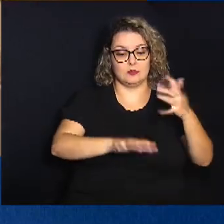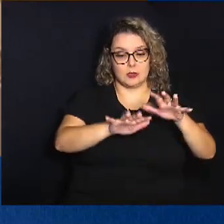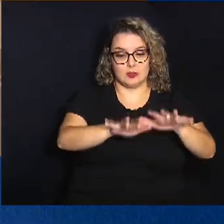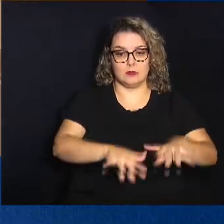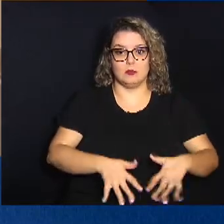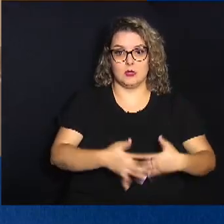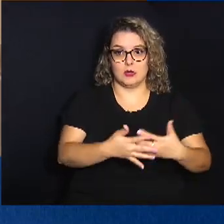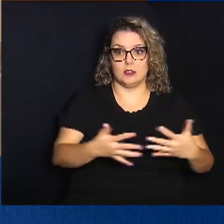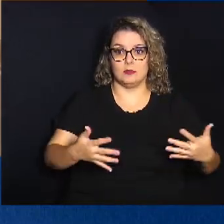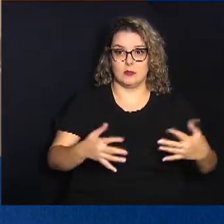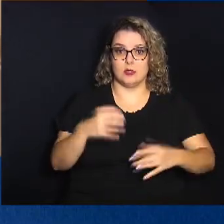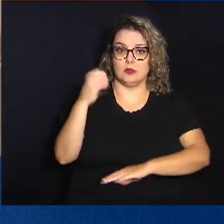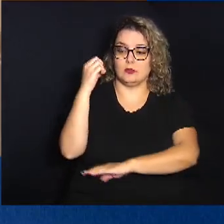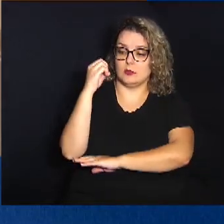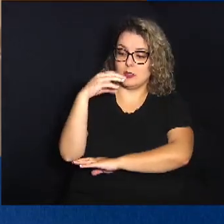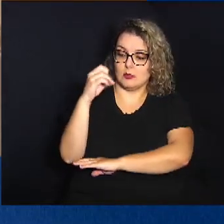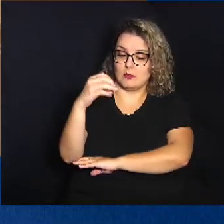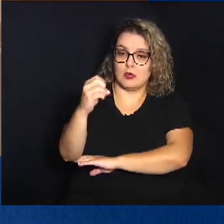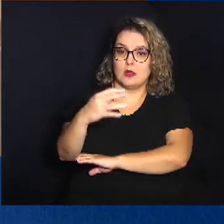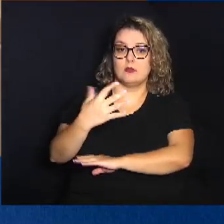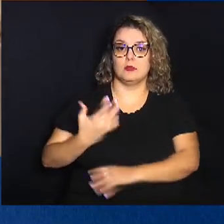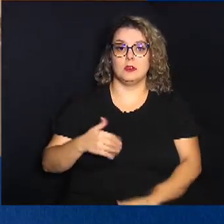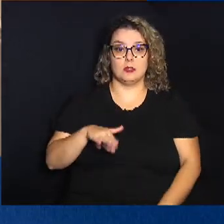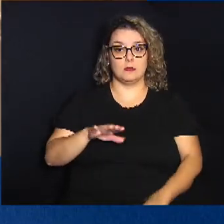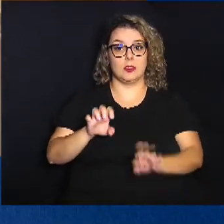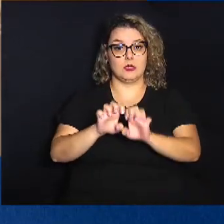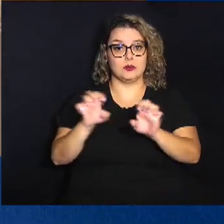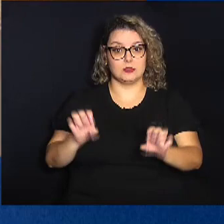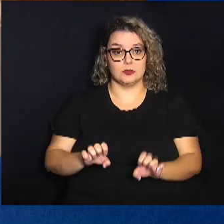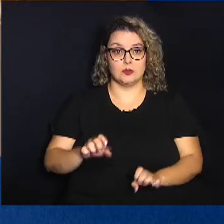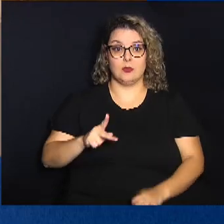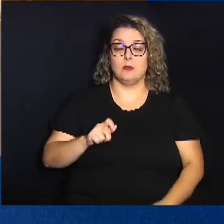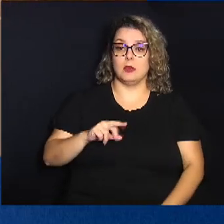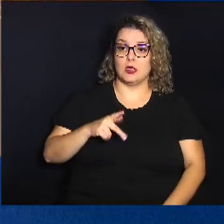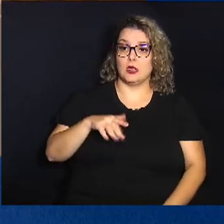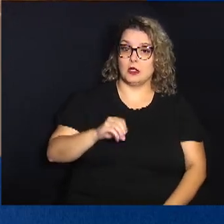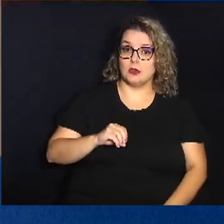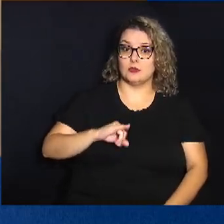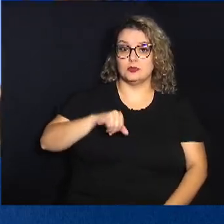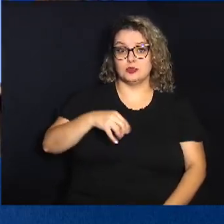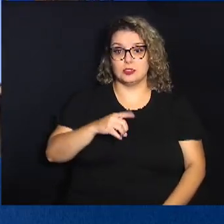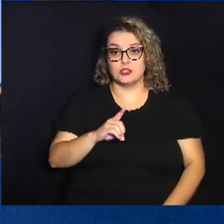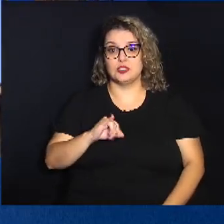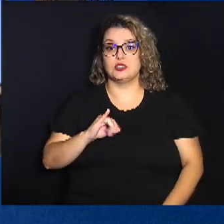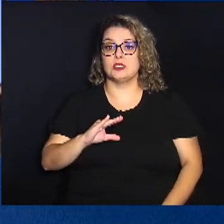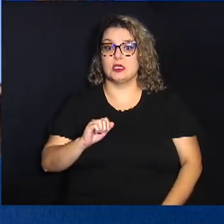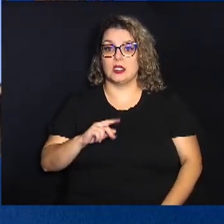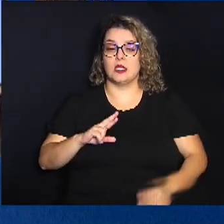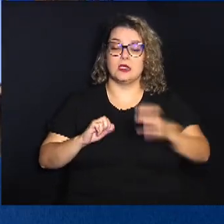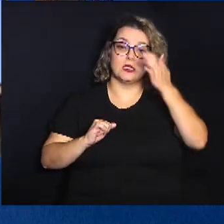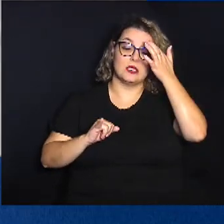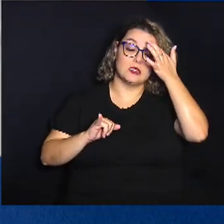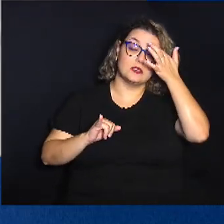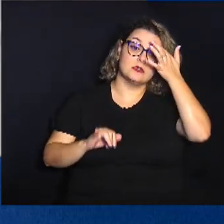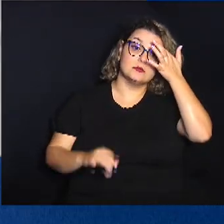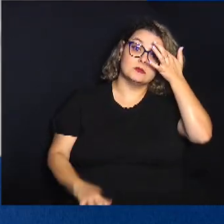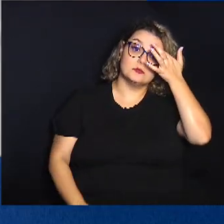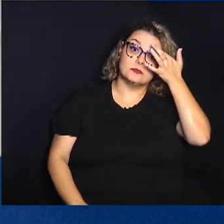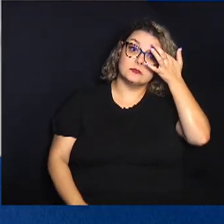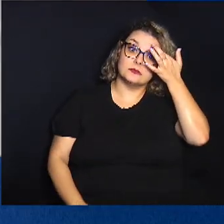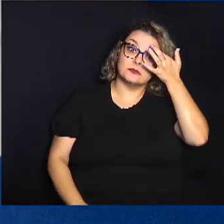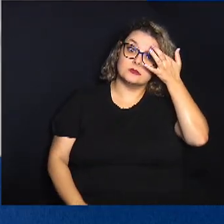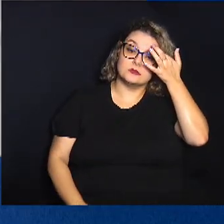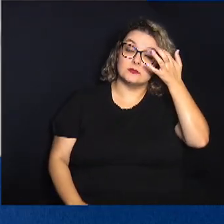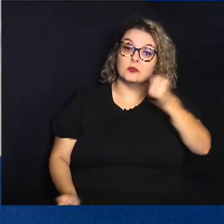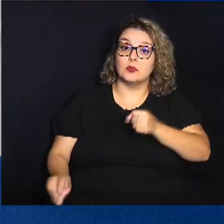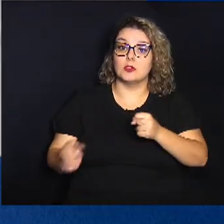poste de iluminação e mais estrutura no parcão do bairro Jardim e Caraí. O Poder Executivo sanciona a